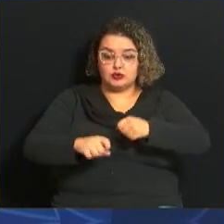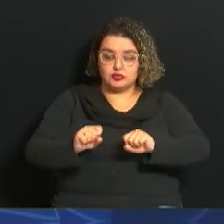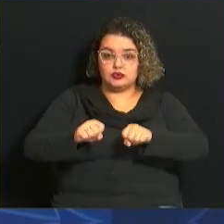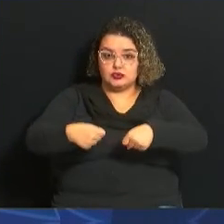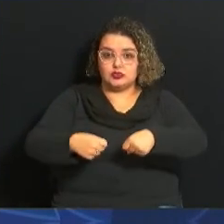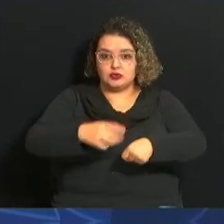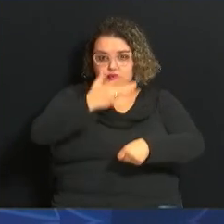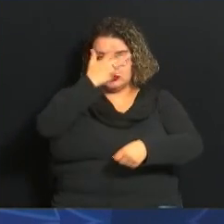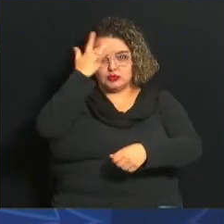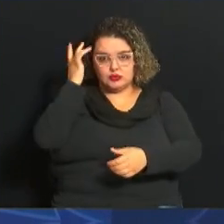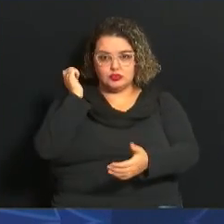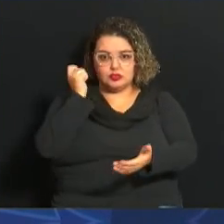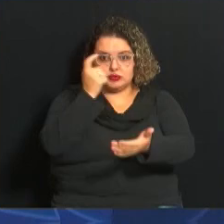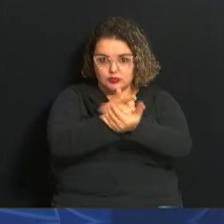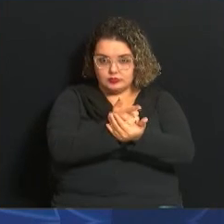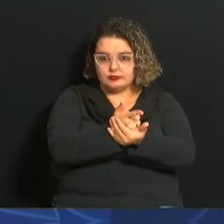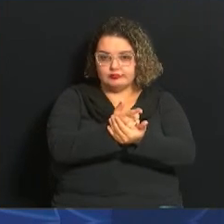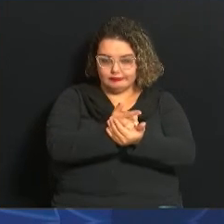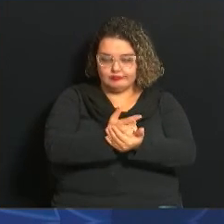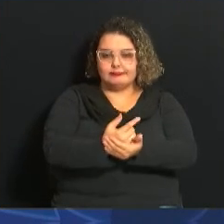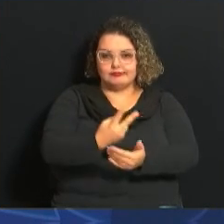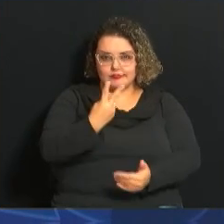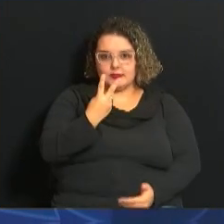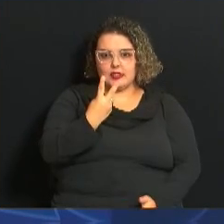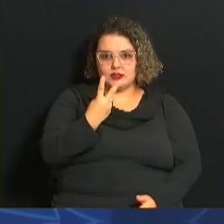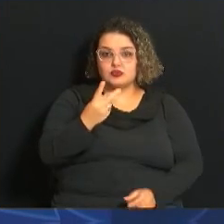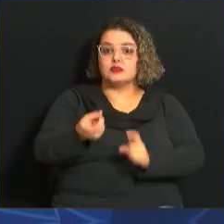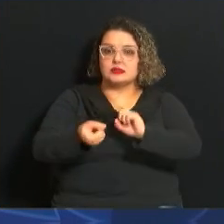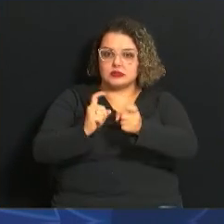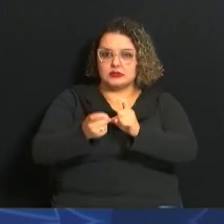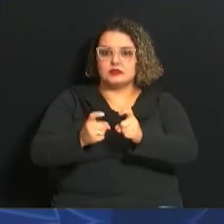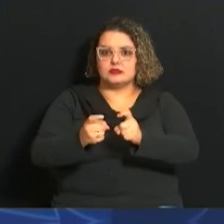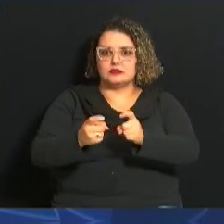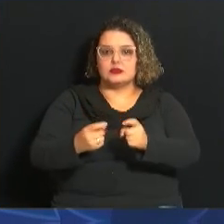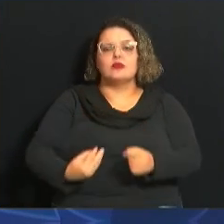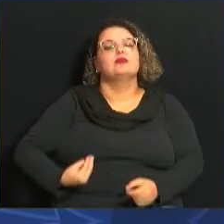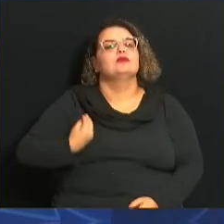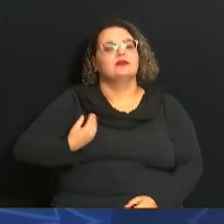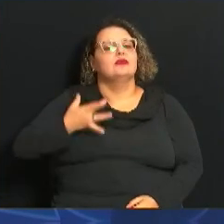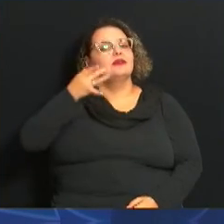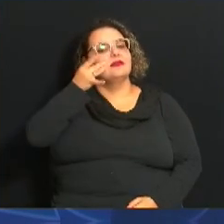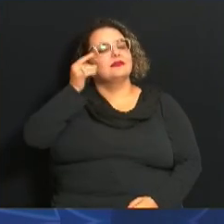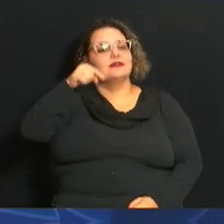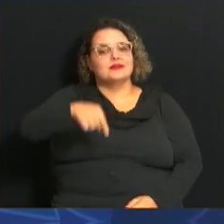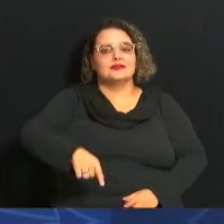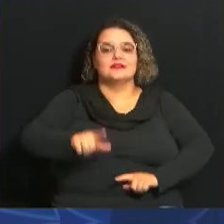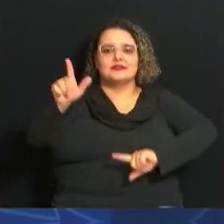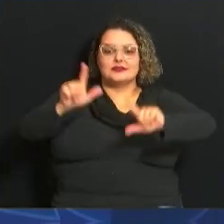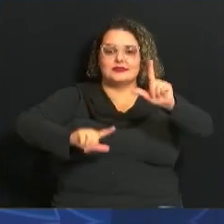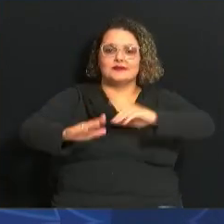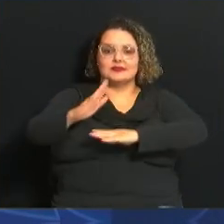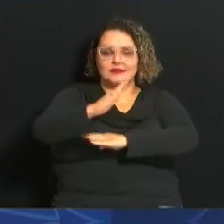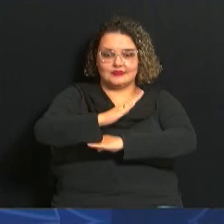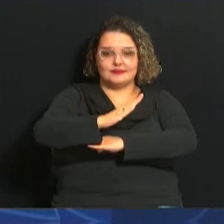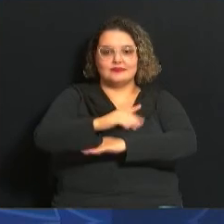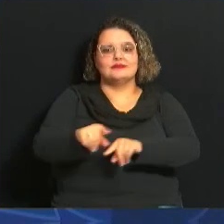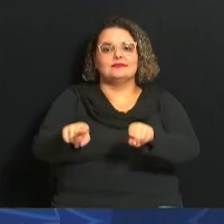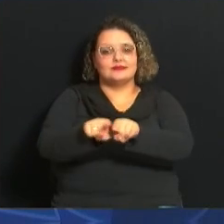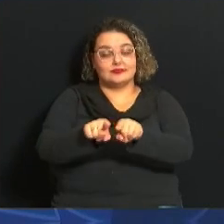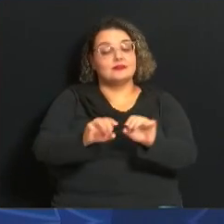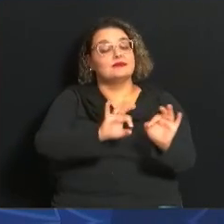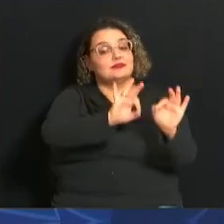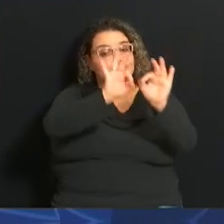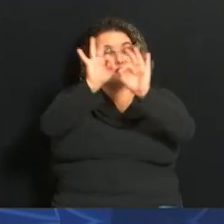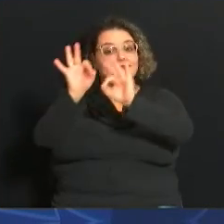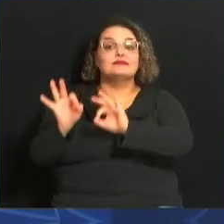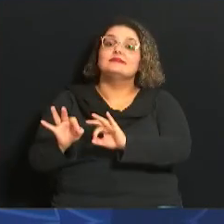Direitos do Consumidor. As 2 reuniões com transmissão ao vivo da TV Câmara Campinas e também você pode acompanhar